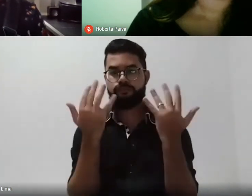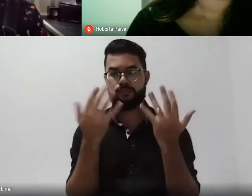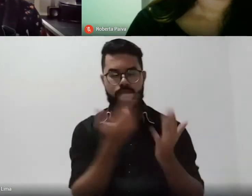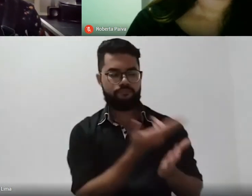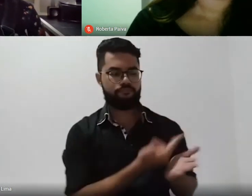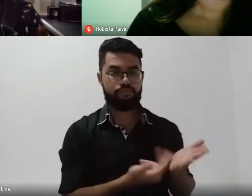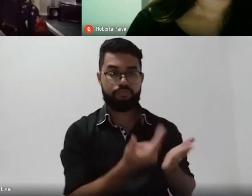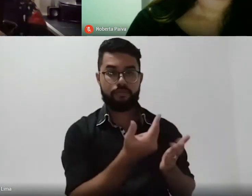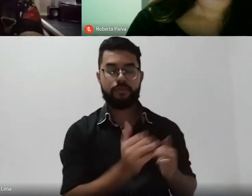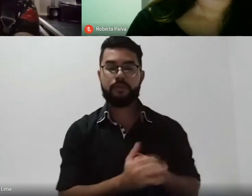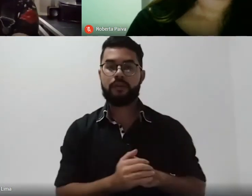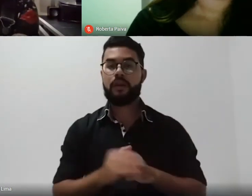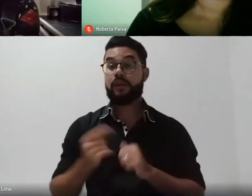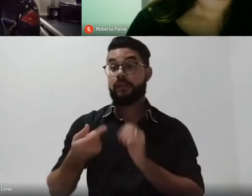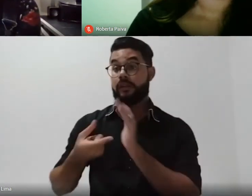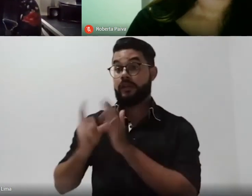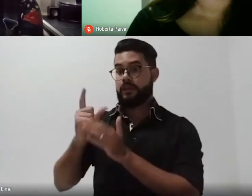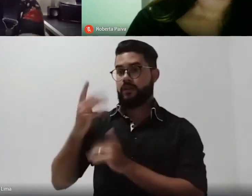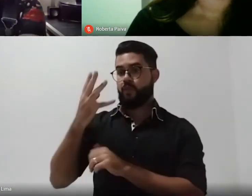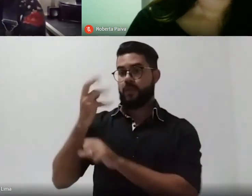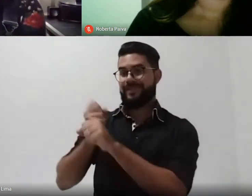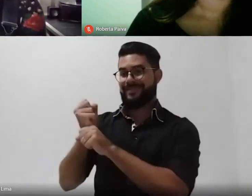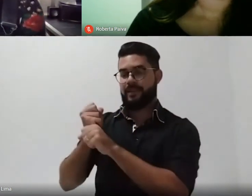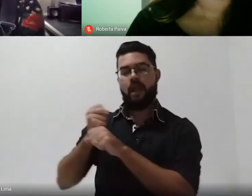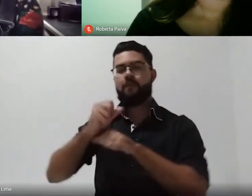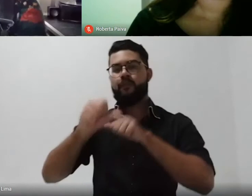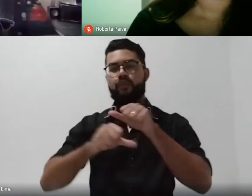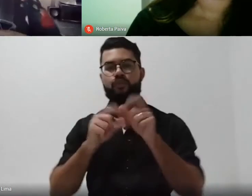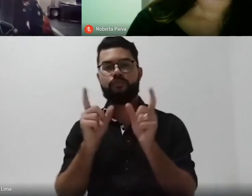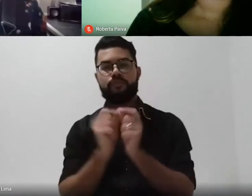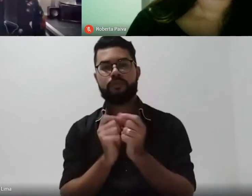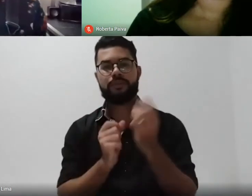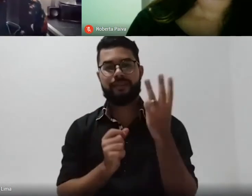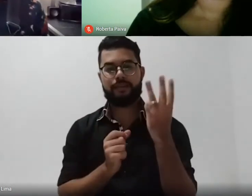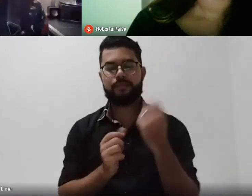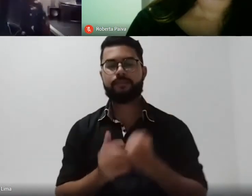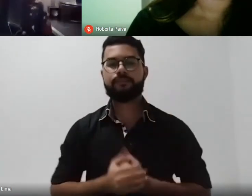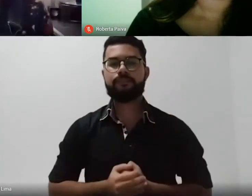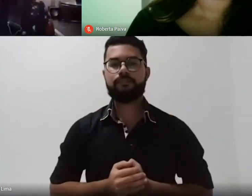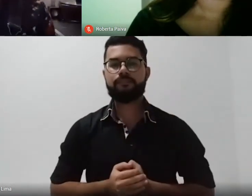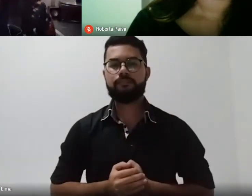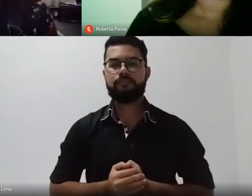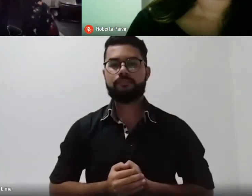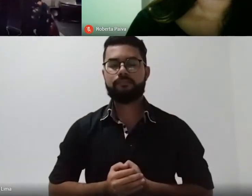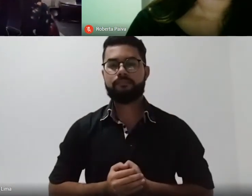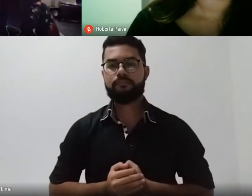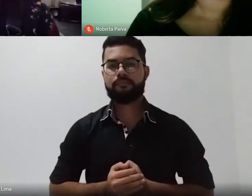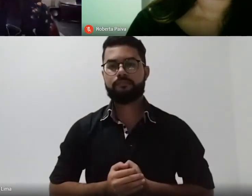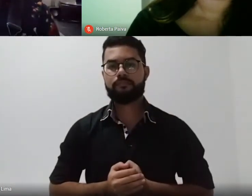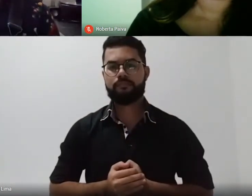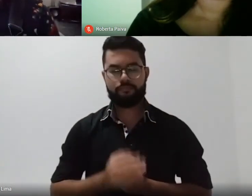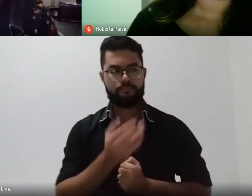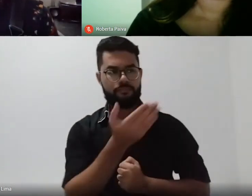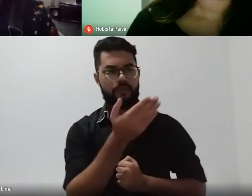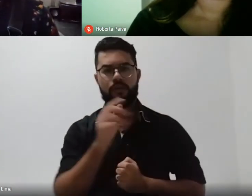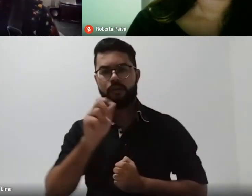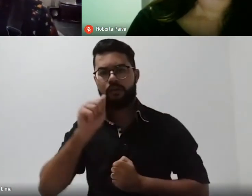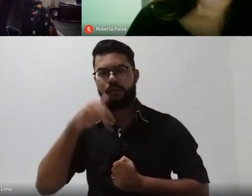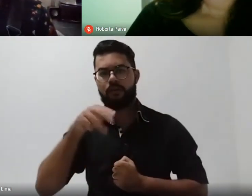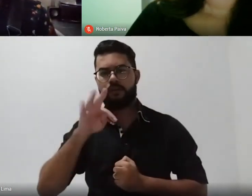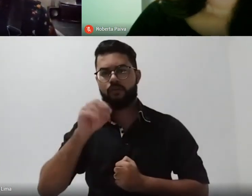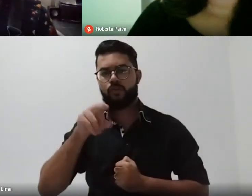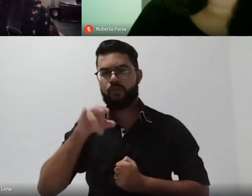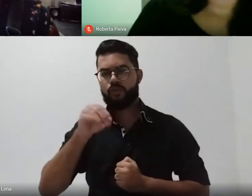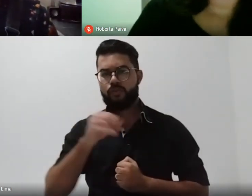onde antes eram 4 anos, agora 3. Muito obrigada. Ok. Antônio, você quer começar a falar? Porque a gente começou junto